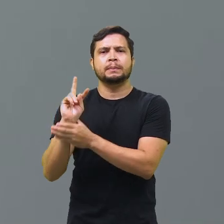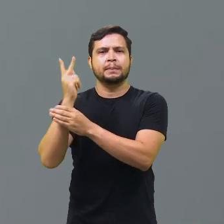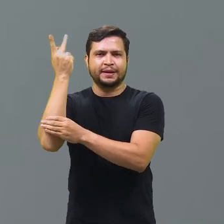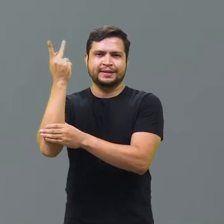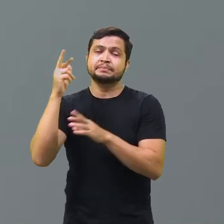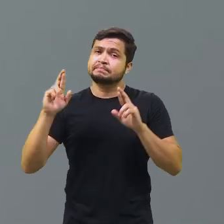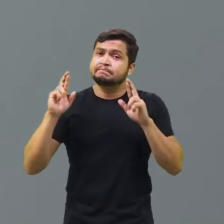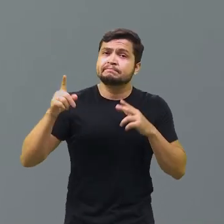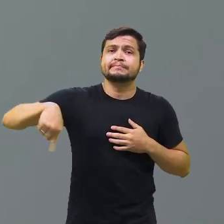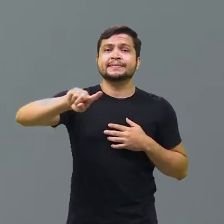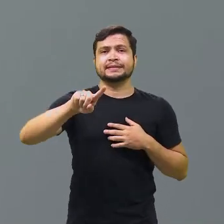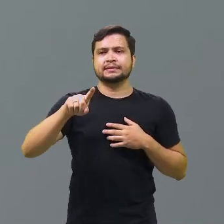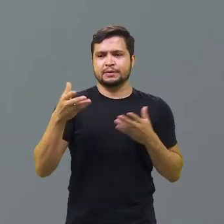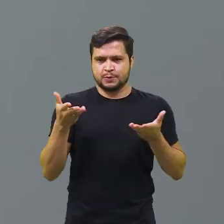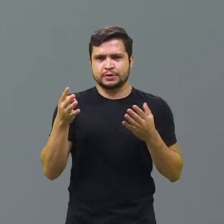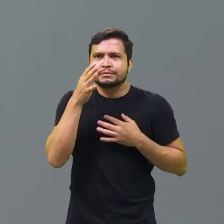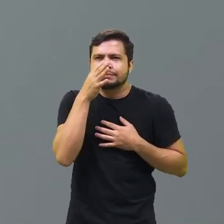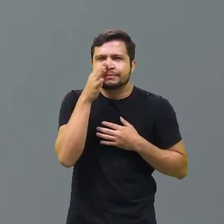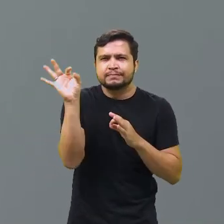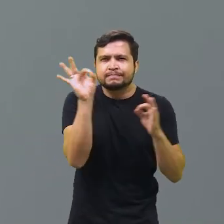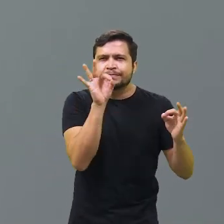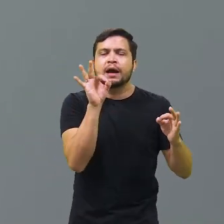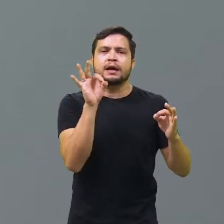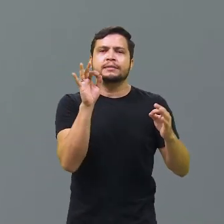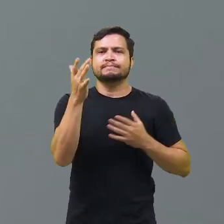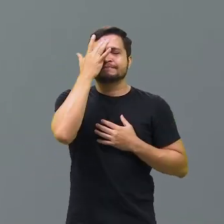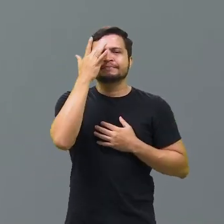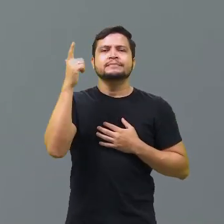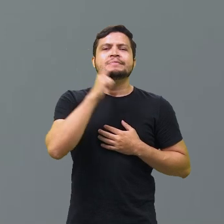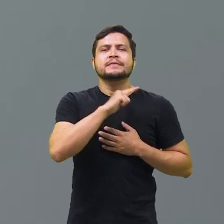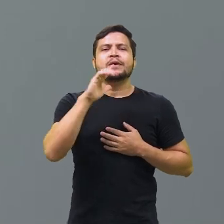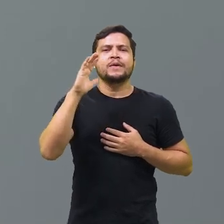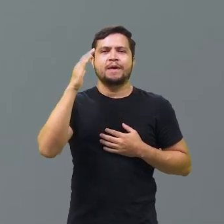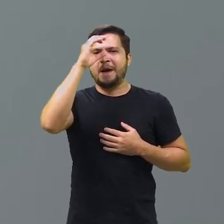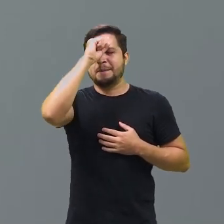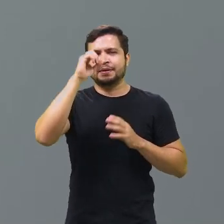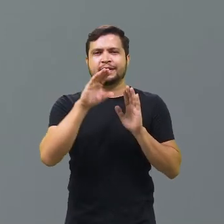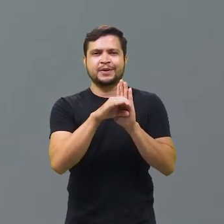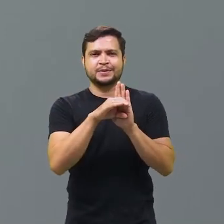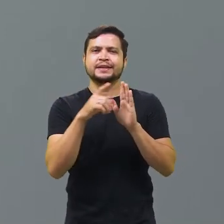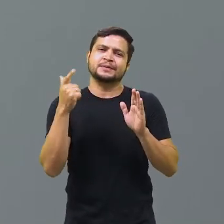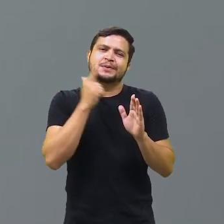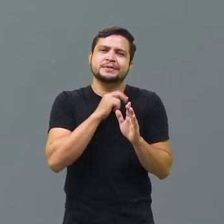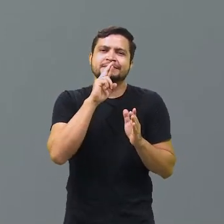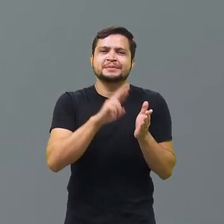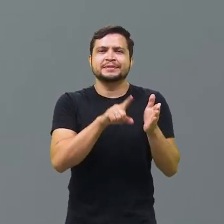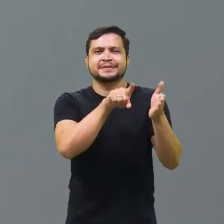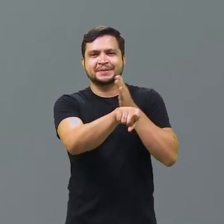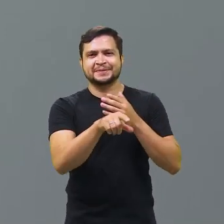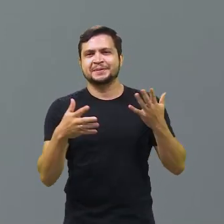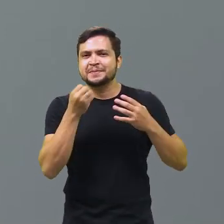espero que vocês consigam, a partir dessa aula, dominar um pouco mais desses conceitos para resolver mais essas questões.